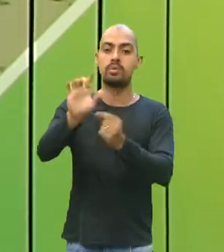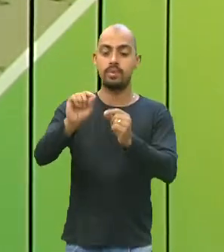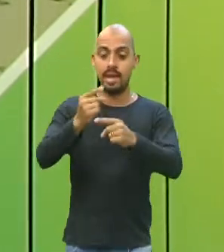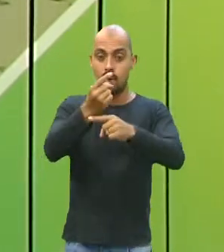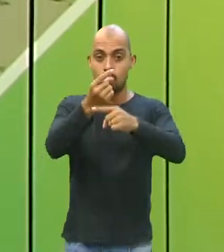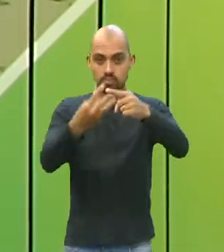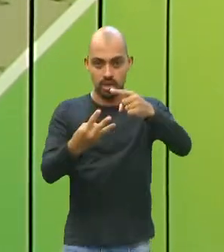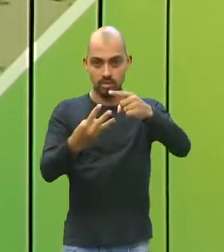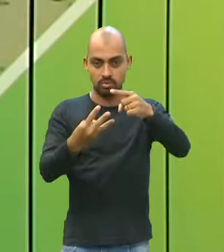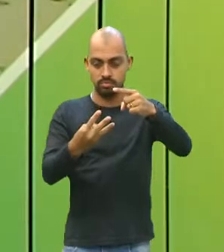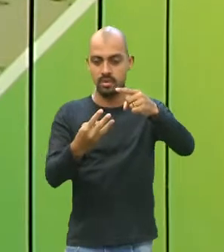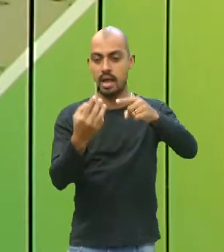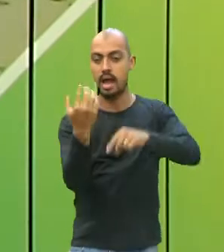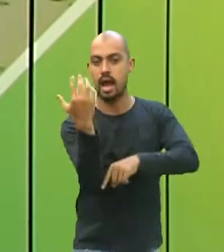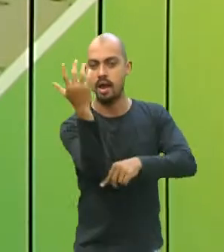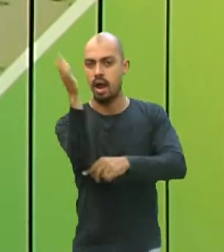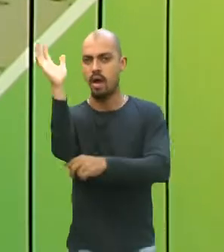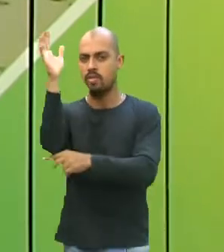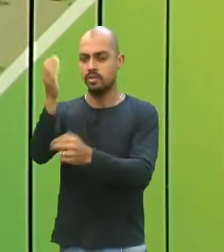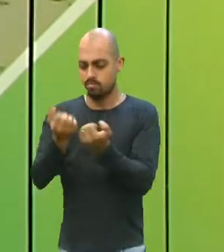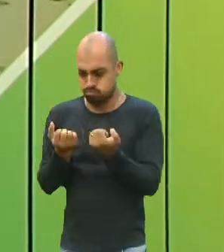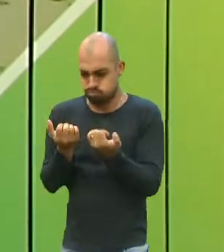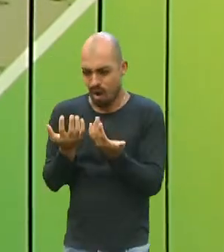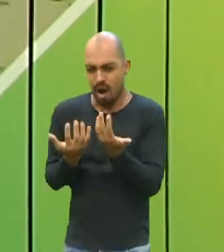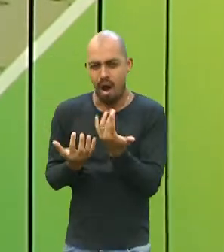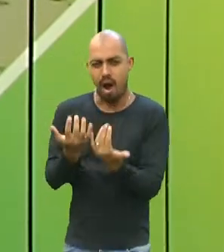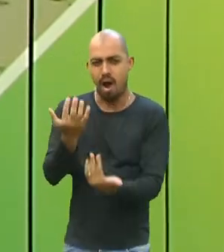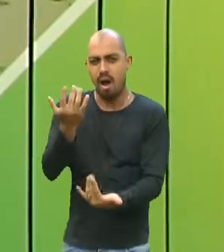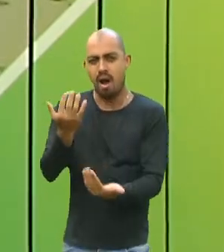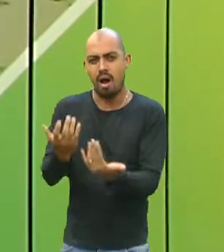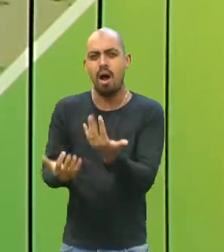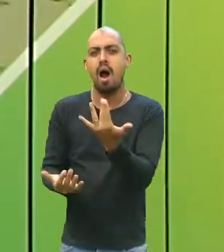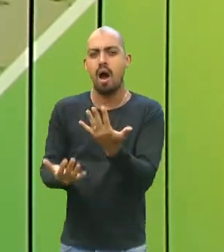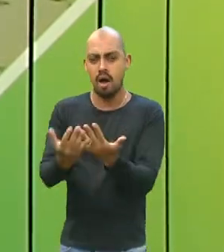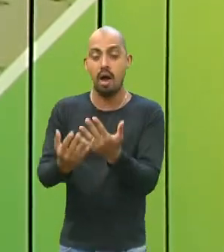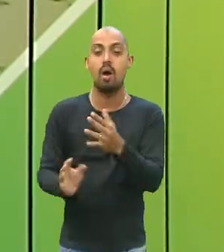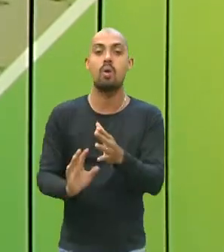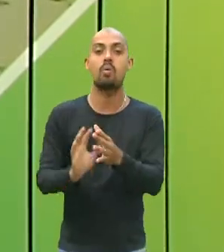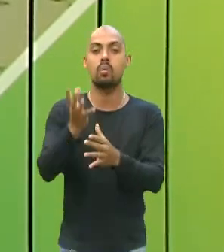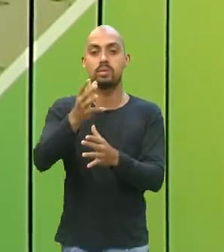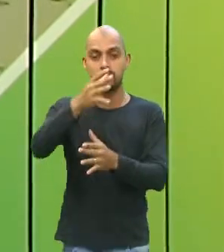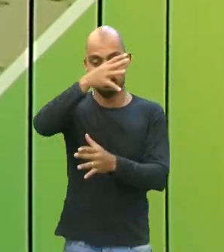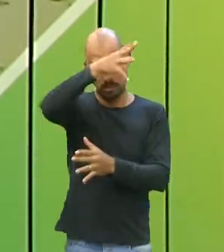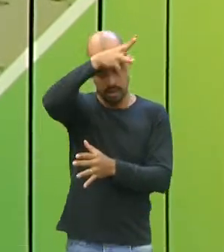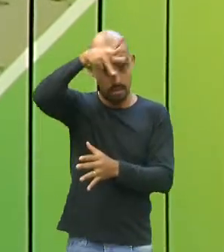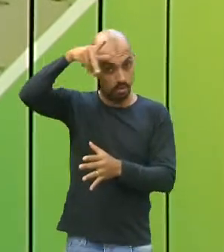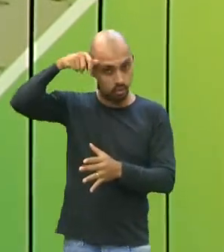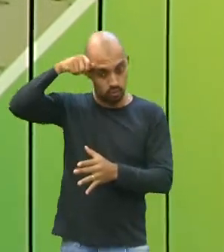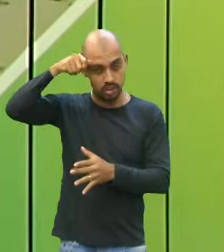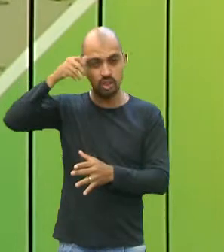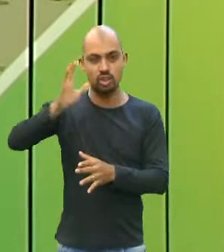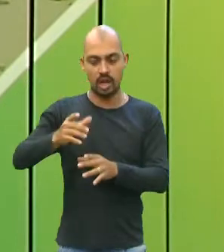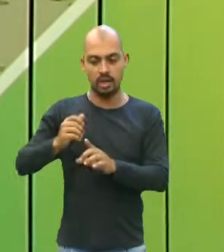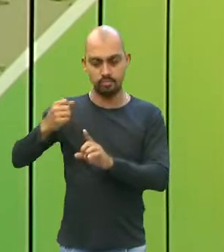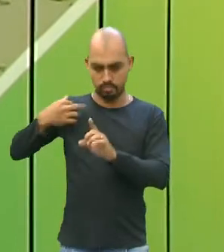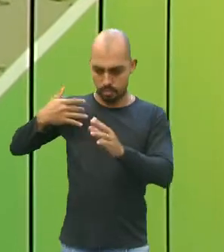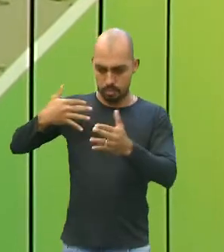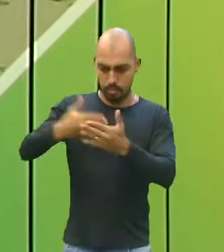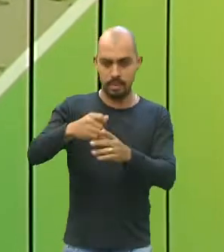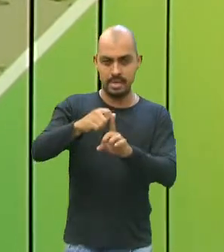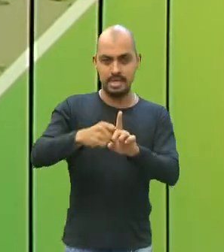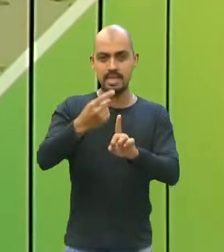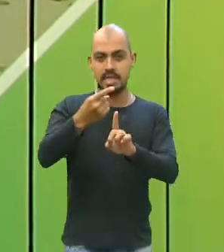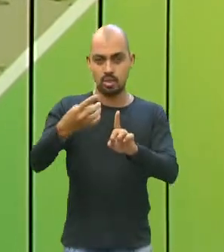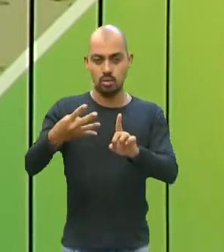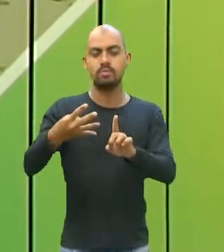dos quase 150 mil focos de queimadas ocorridos na Amazônia em 14 meses aconteceram